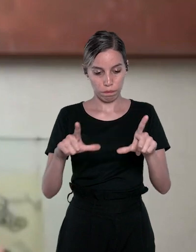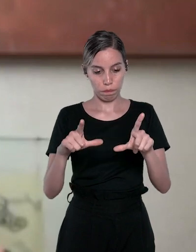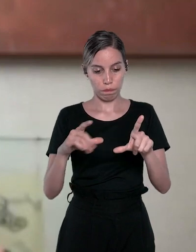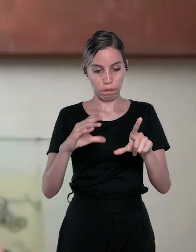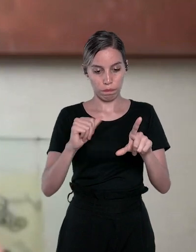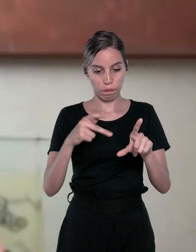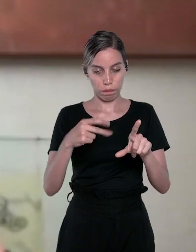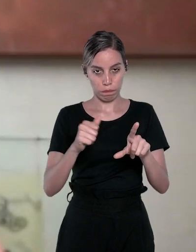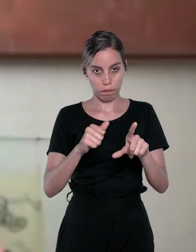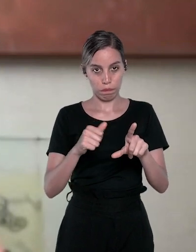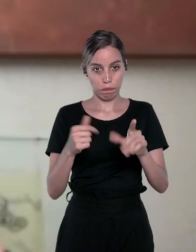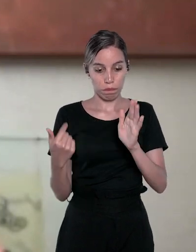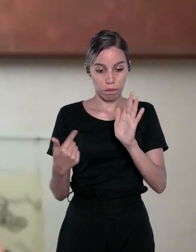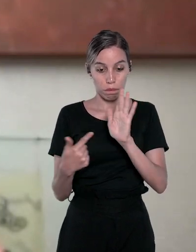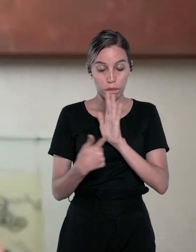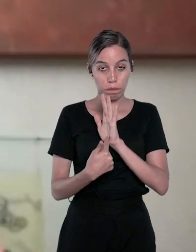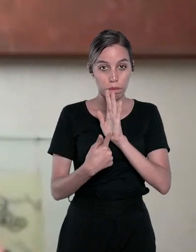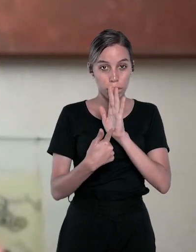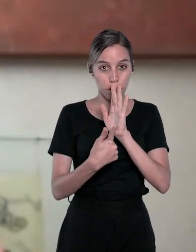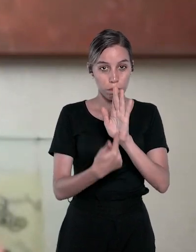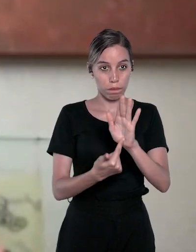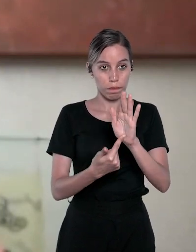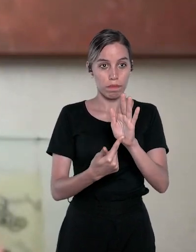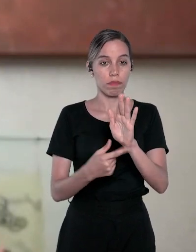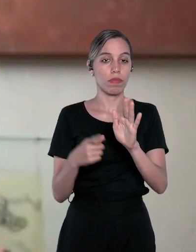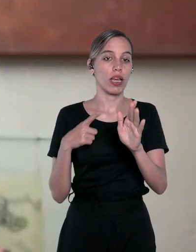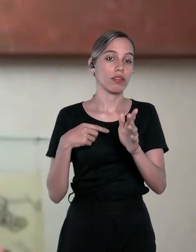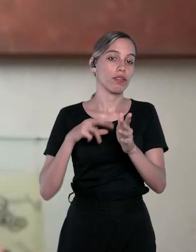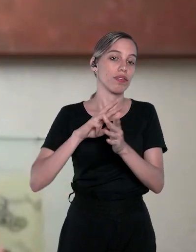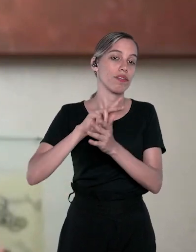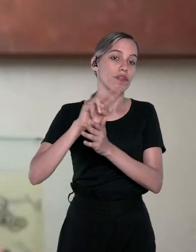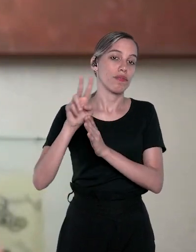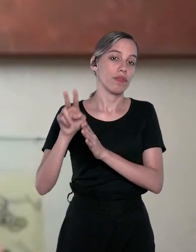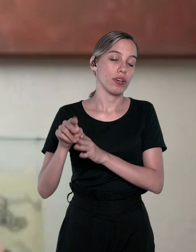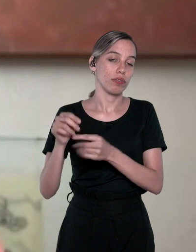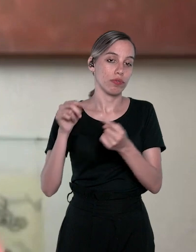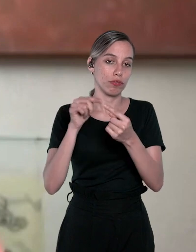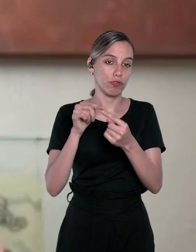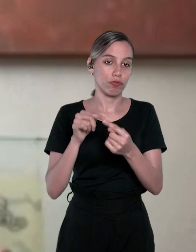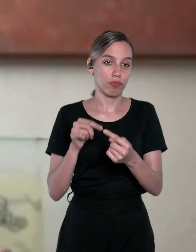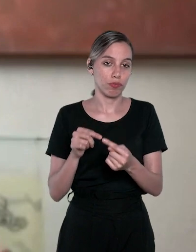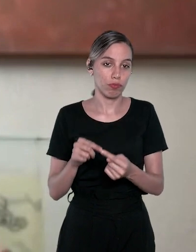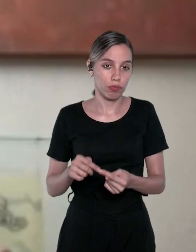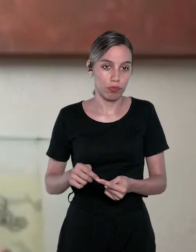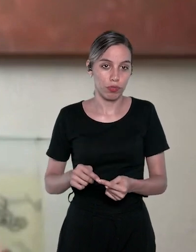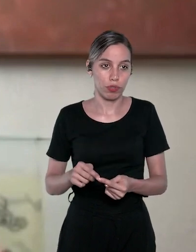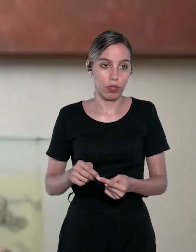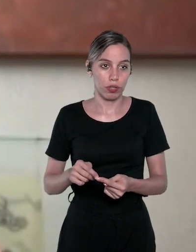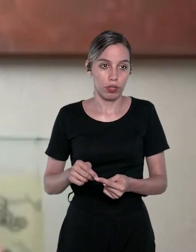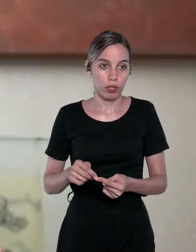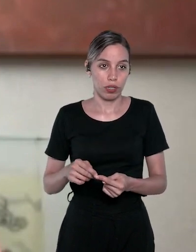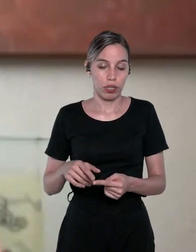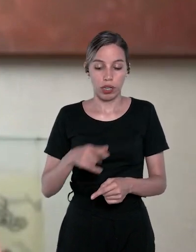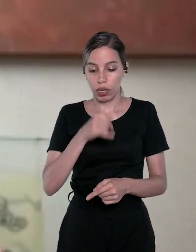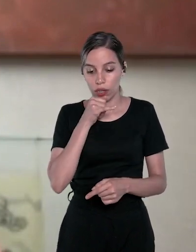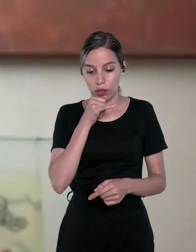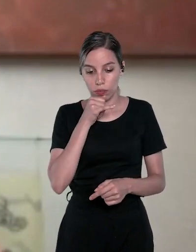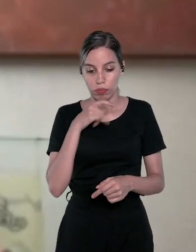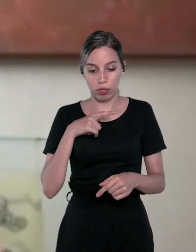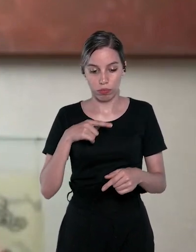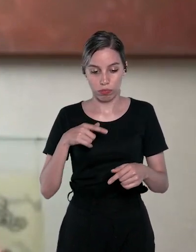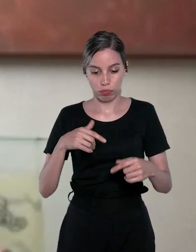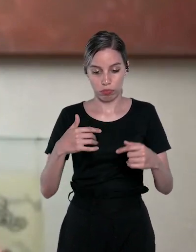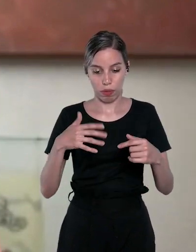do livro. E ele trabalhou com vários estilos também, desde o